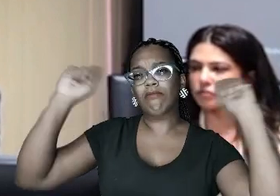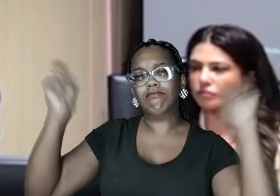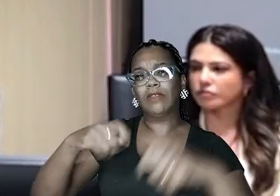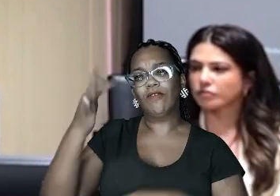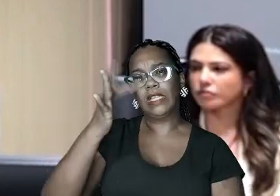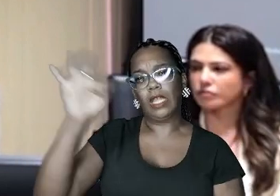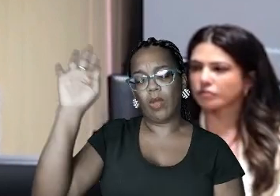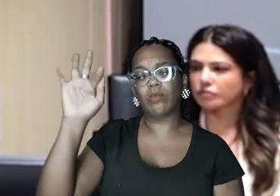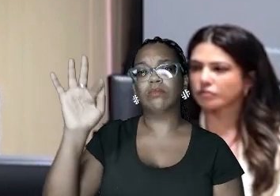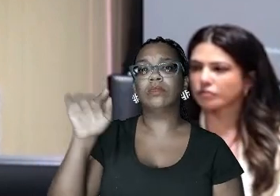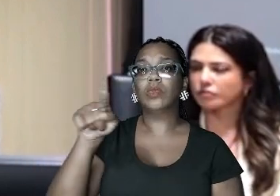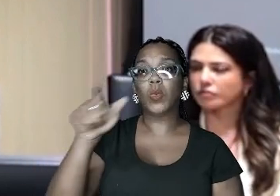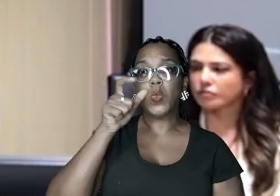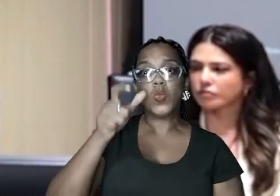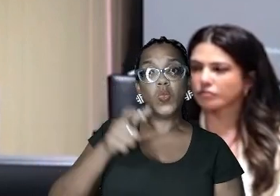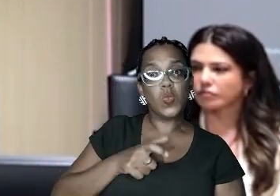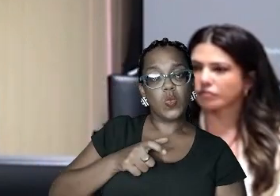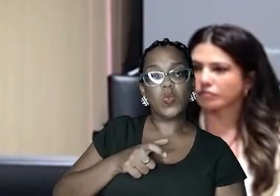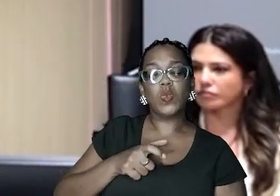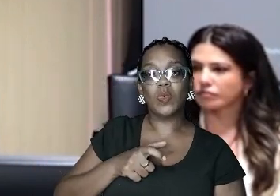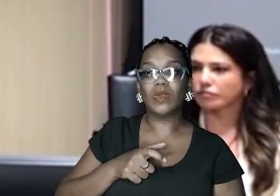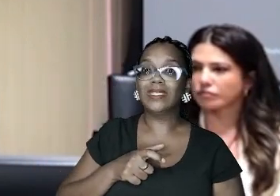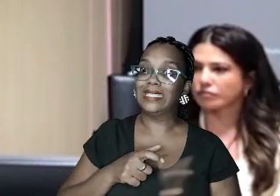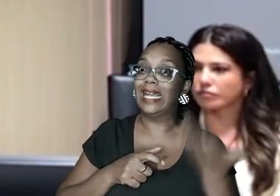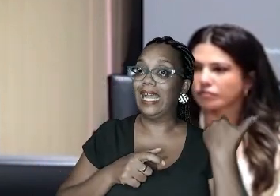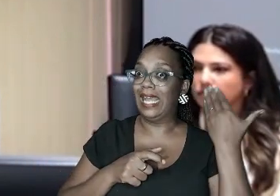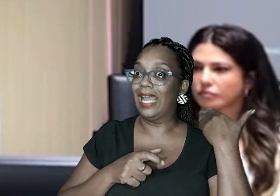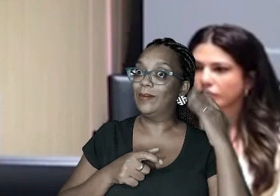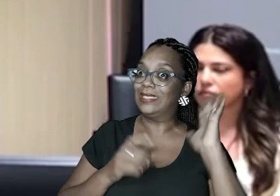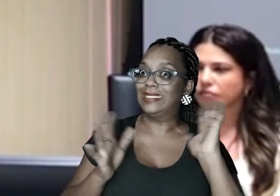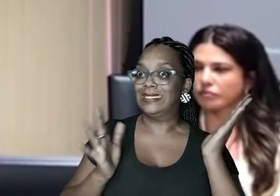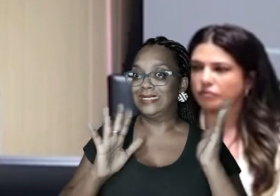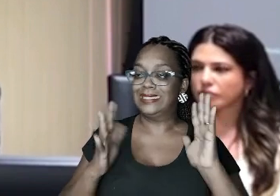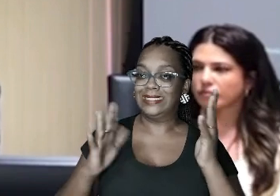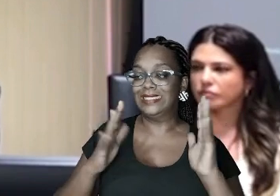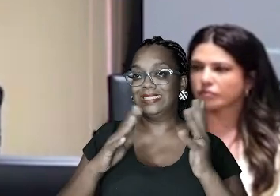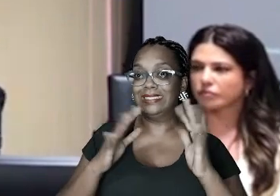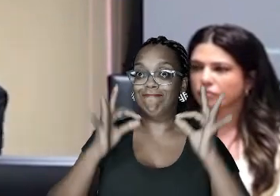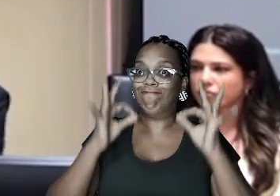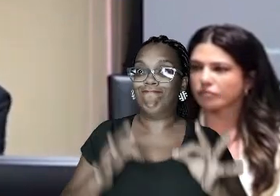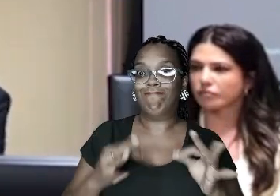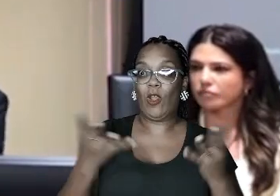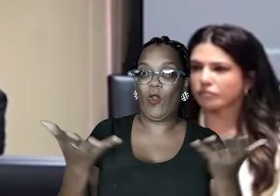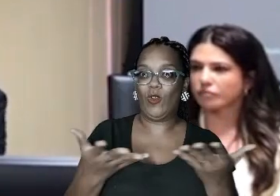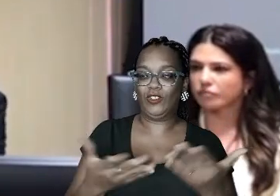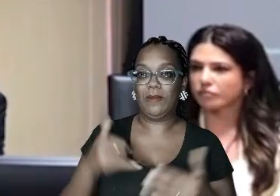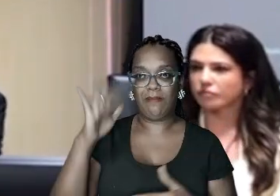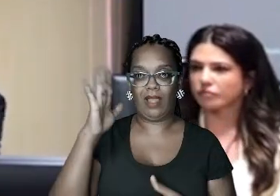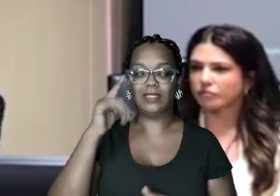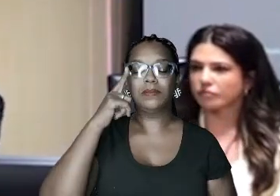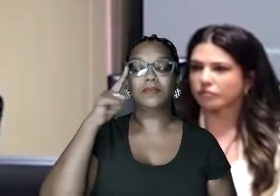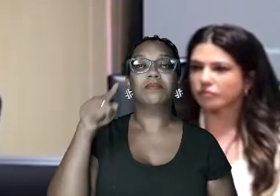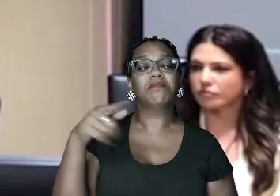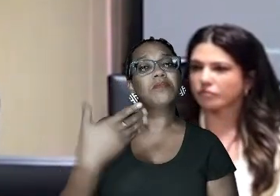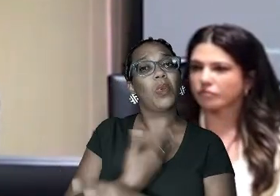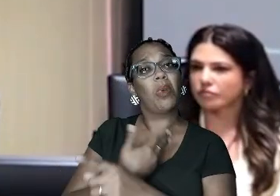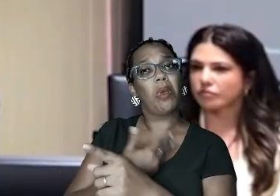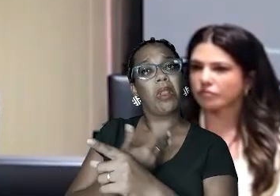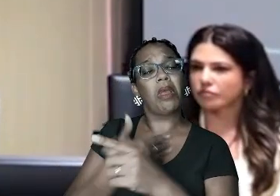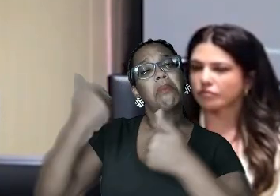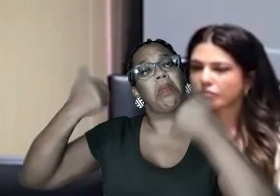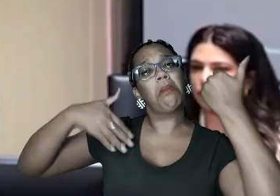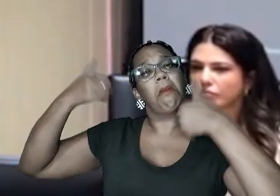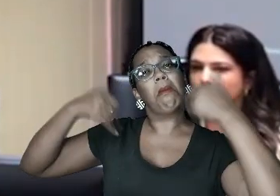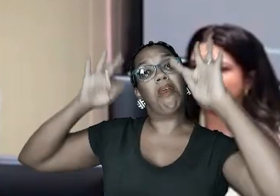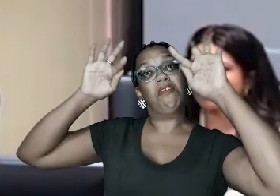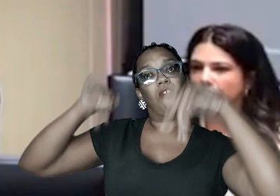Rodrigo Na época você lembra sobre a competência Federal E aí naquele momento sabemos a questão não estava né tão bem posicionada ainda com o hoje e